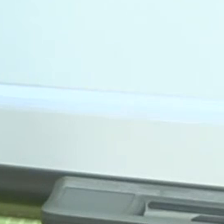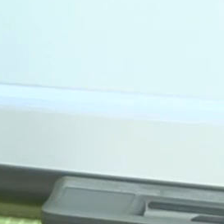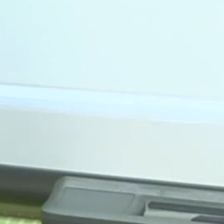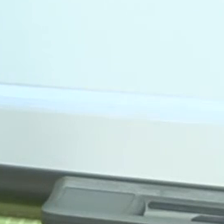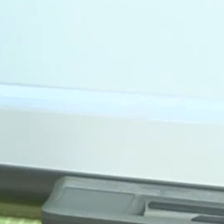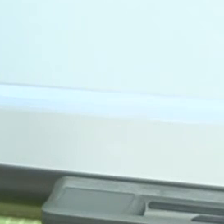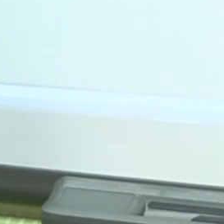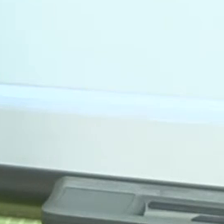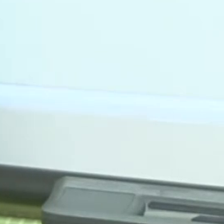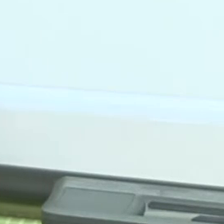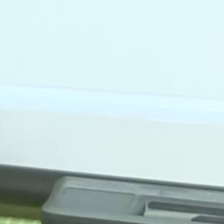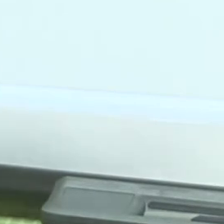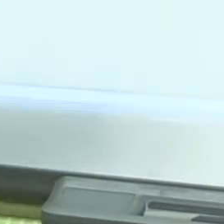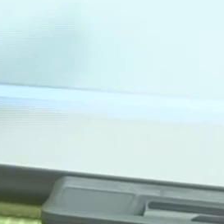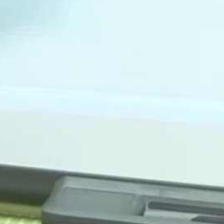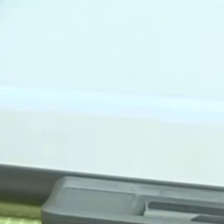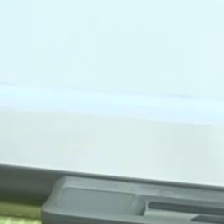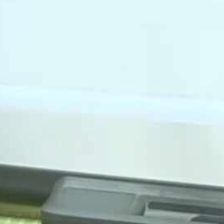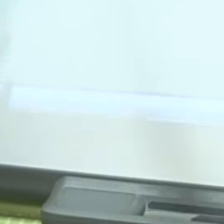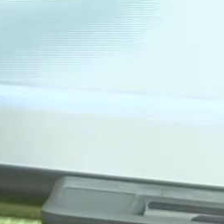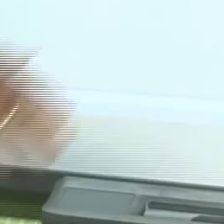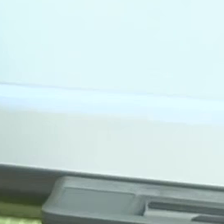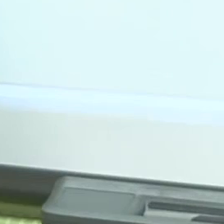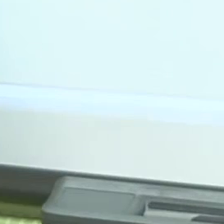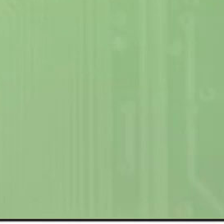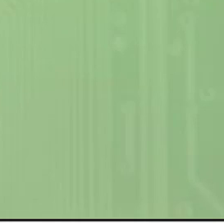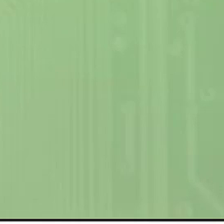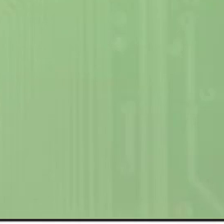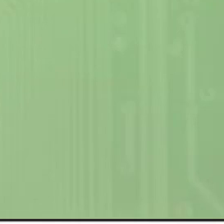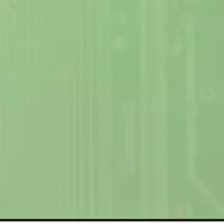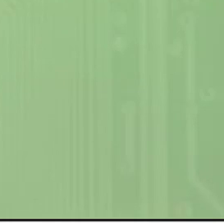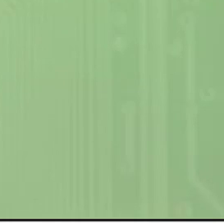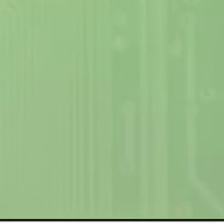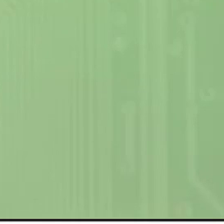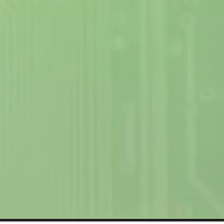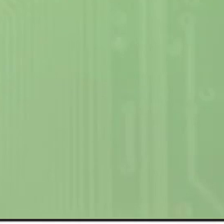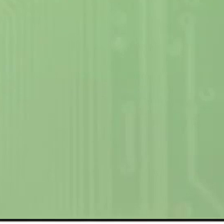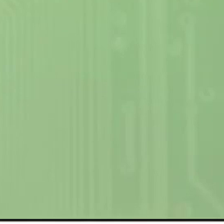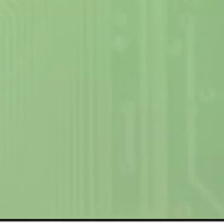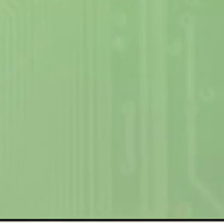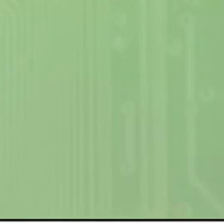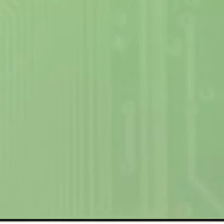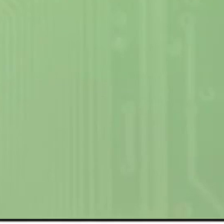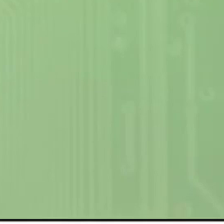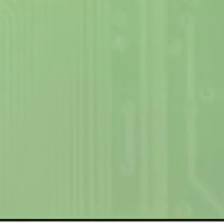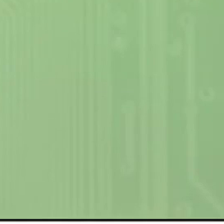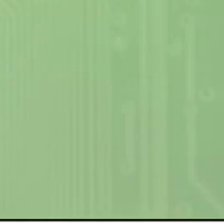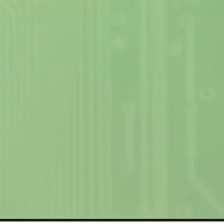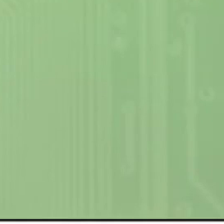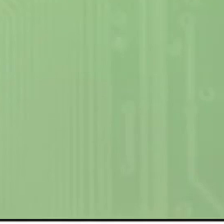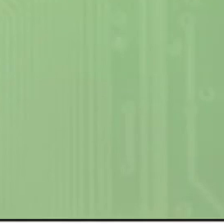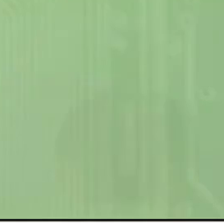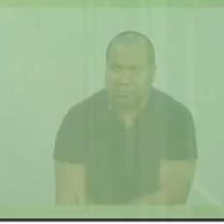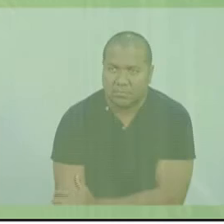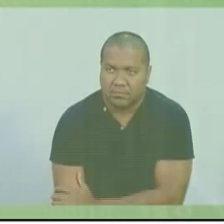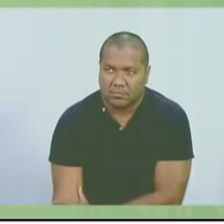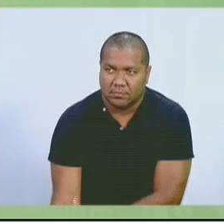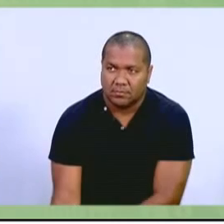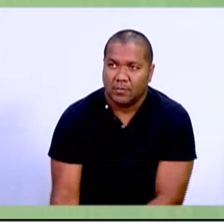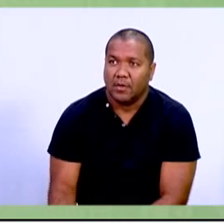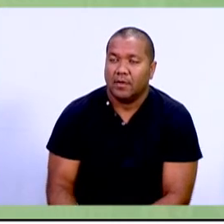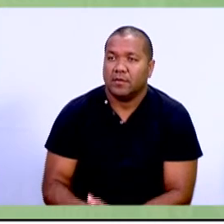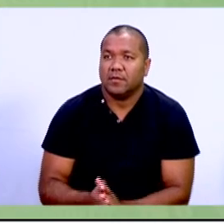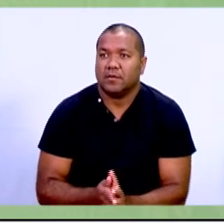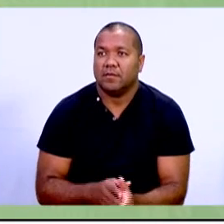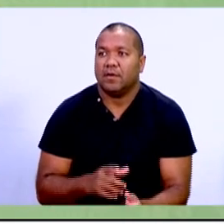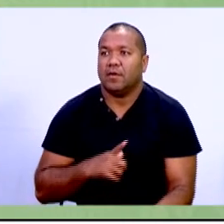área de formação de vocês. Aqui no quadro vai ficar o meu e-mail. Se vocês tiverem alguma dúvida,